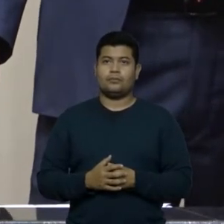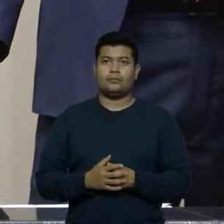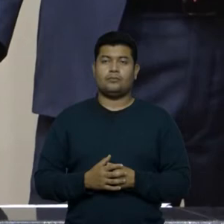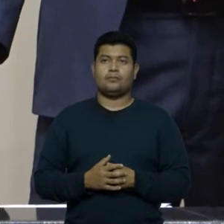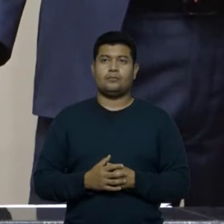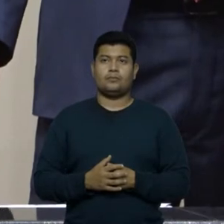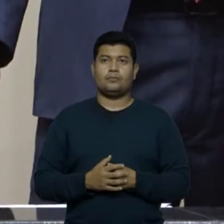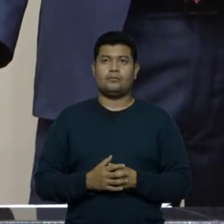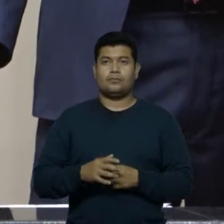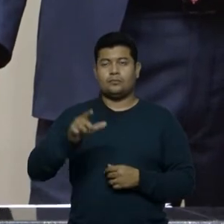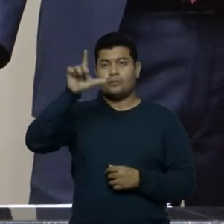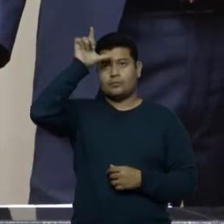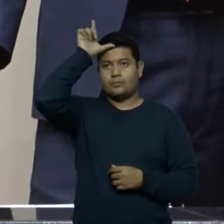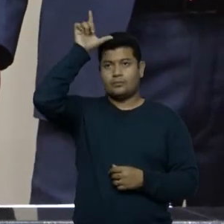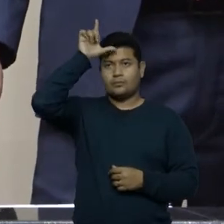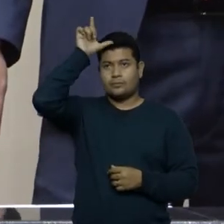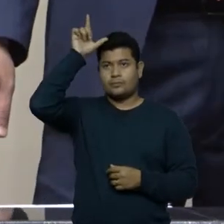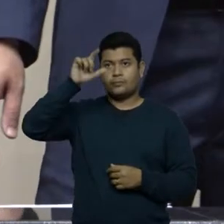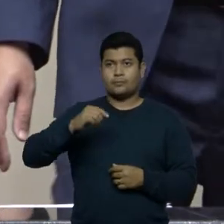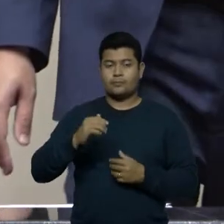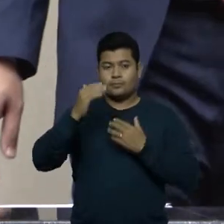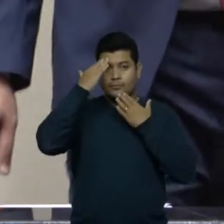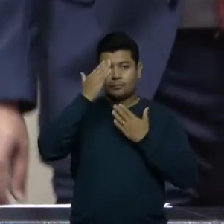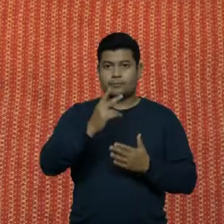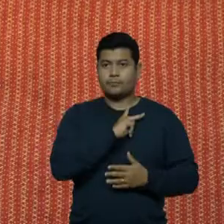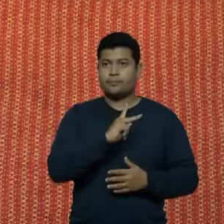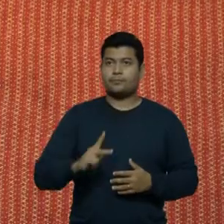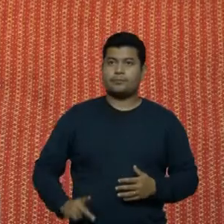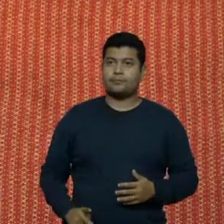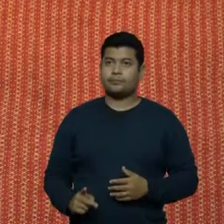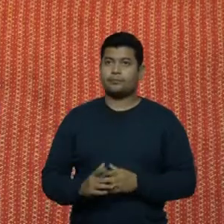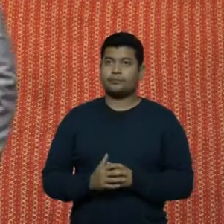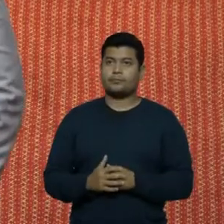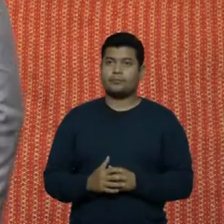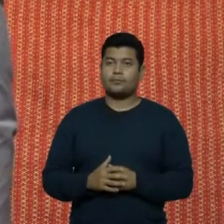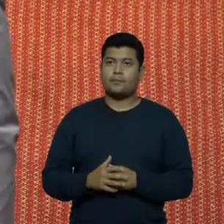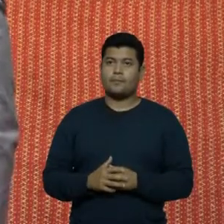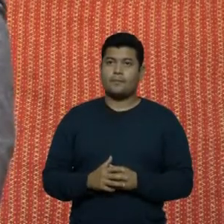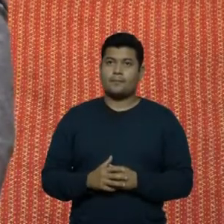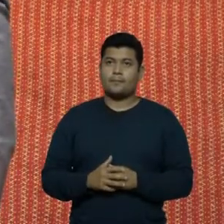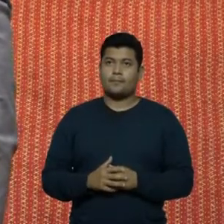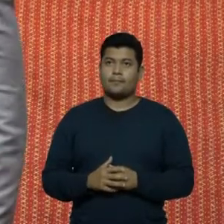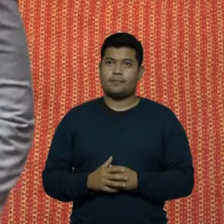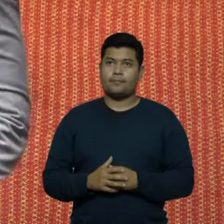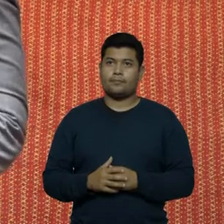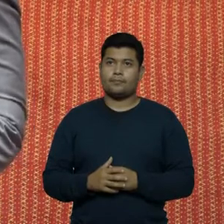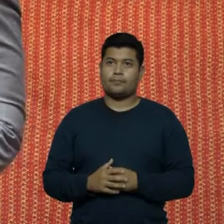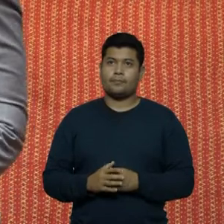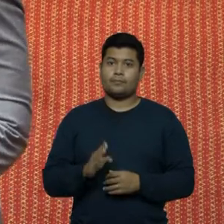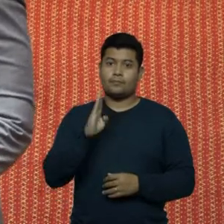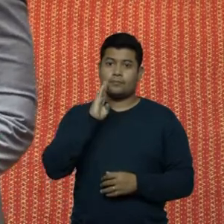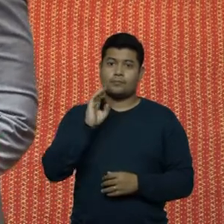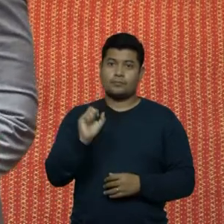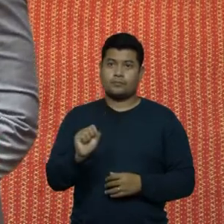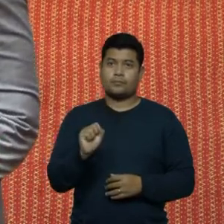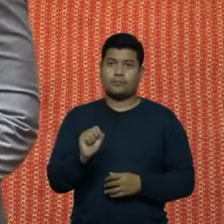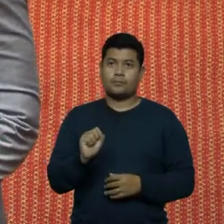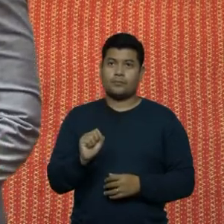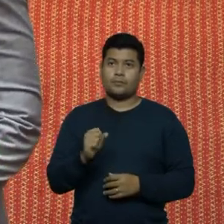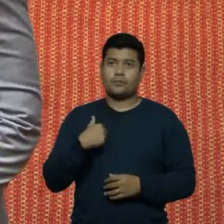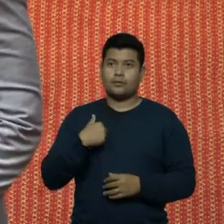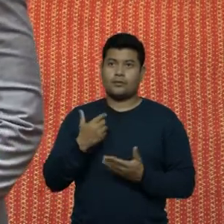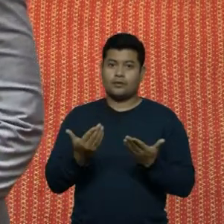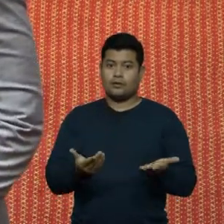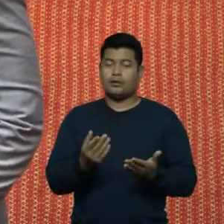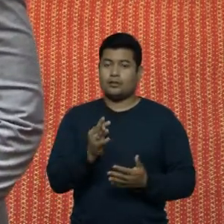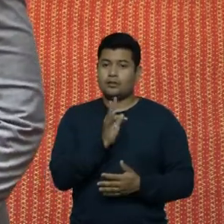O sargento Lima Obrigado presidente Oi Bruno a técnica empregada eu acho que